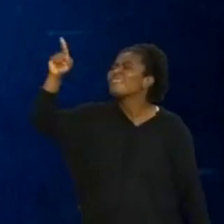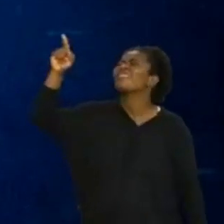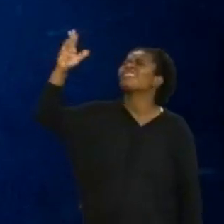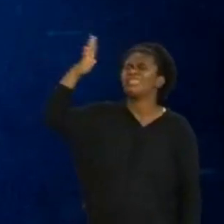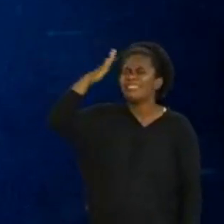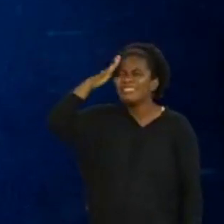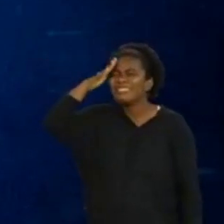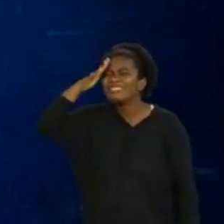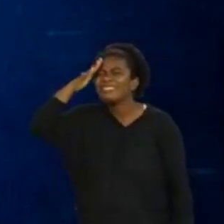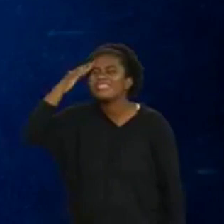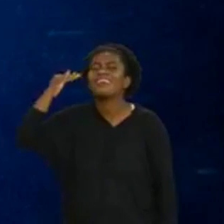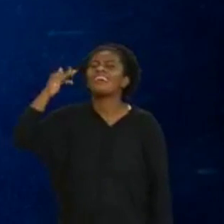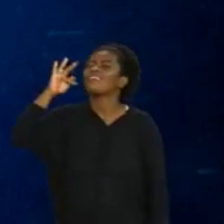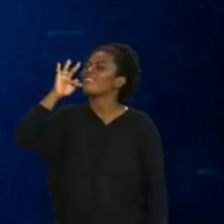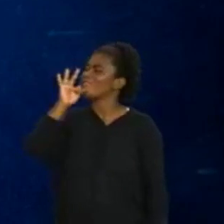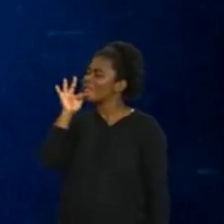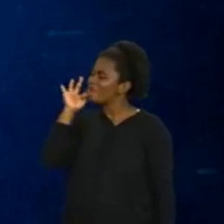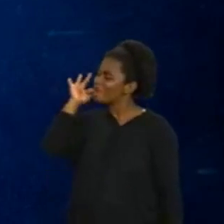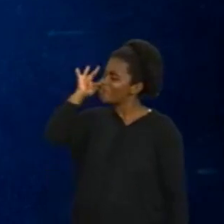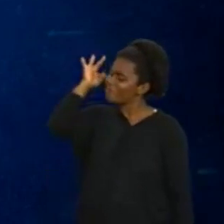Pois só eu sei.